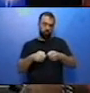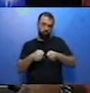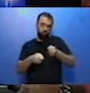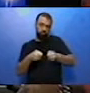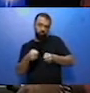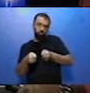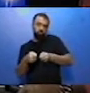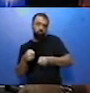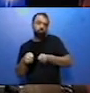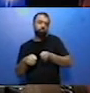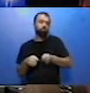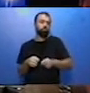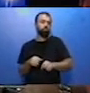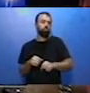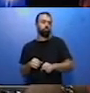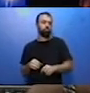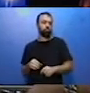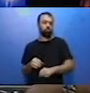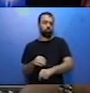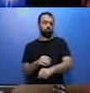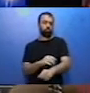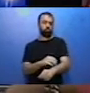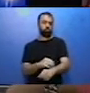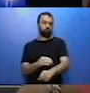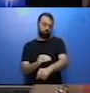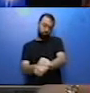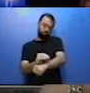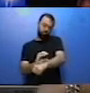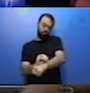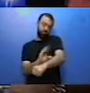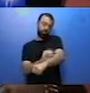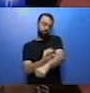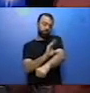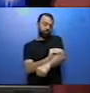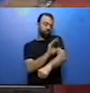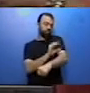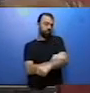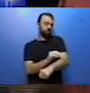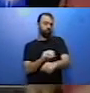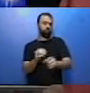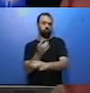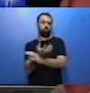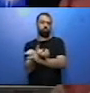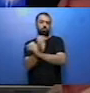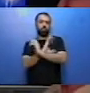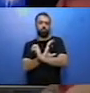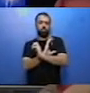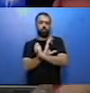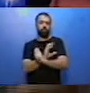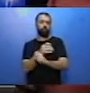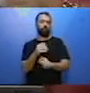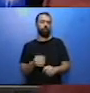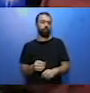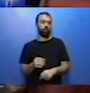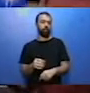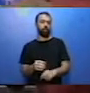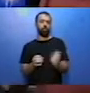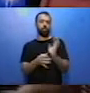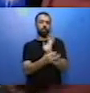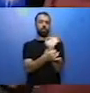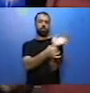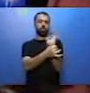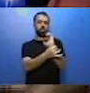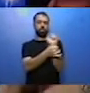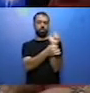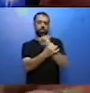é do nosso corpo como os músculos ossos articulações estão nosso corpo sofre desgaste ok no dia a